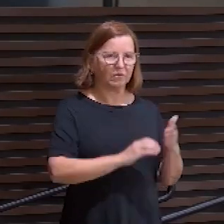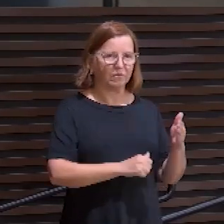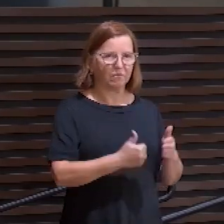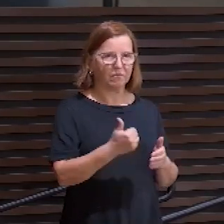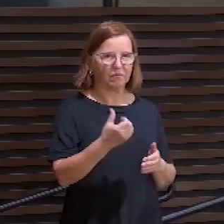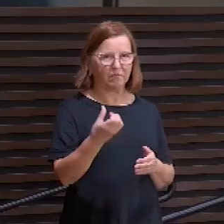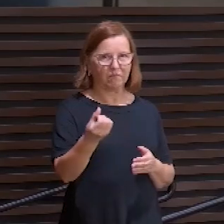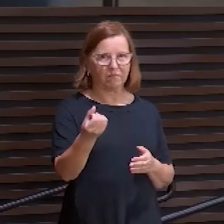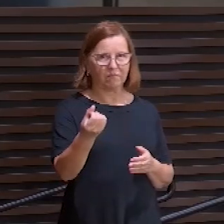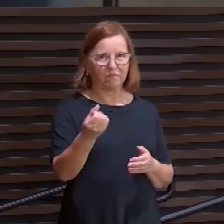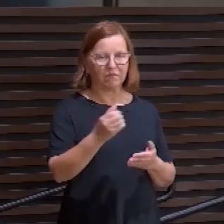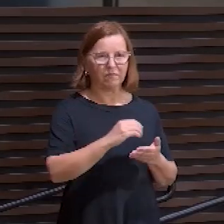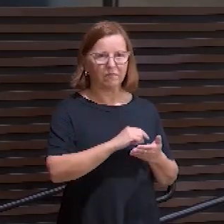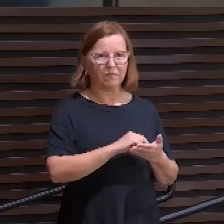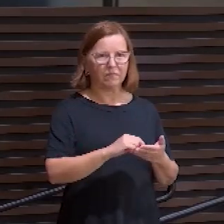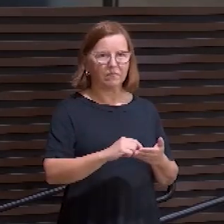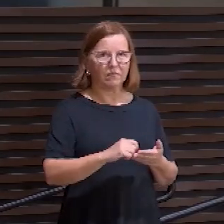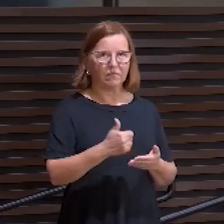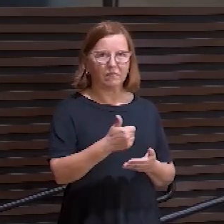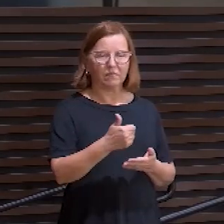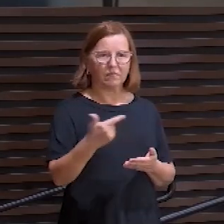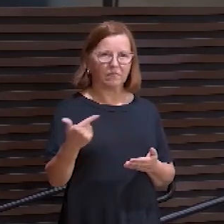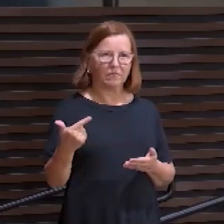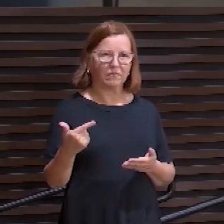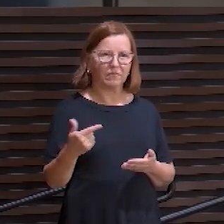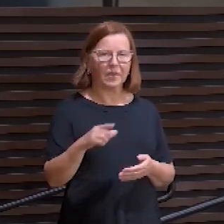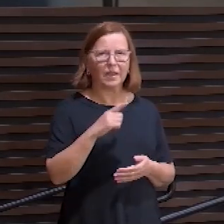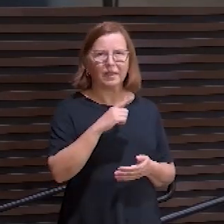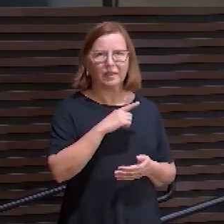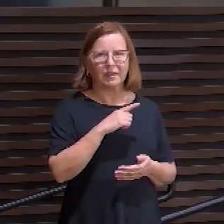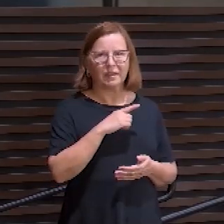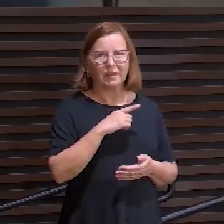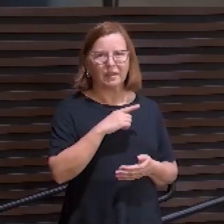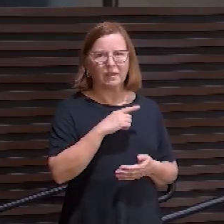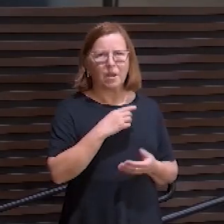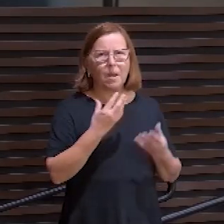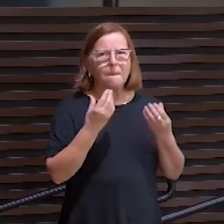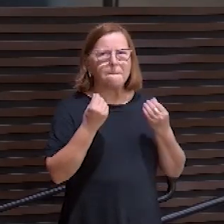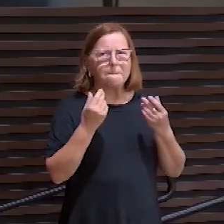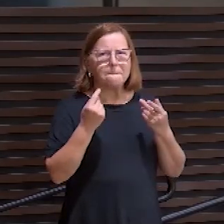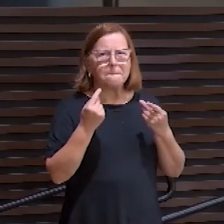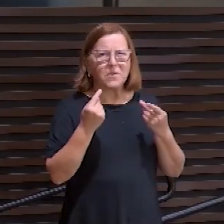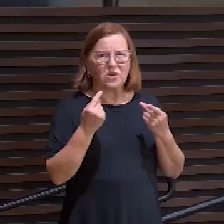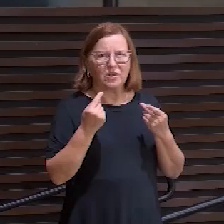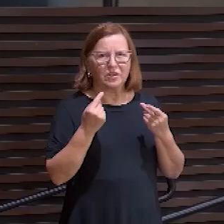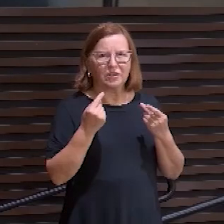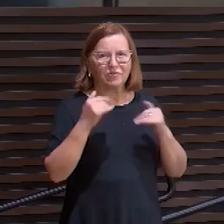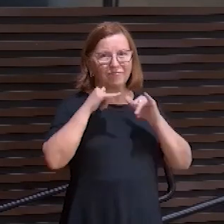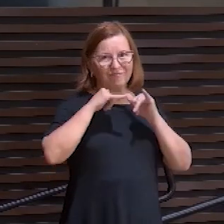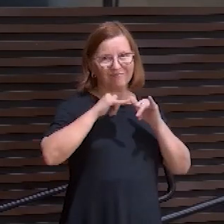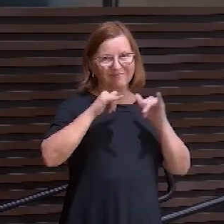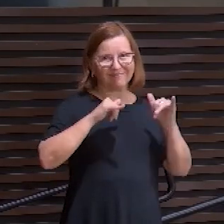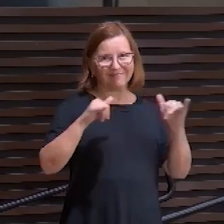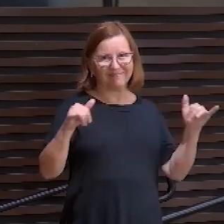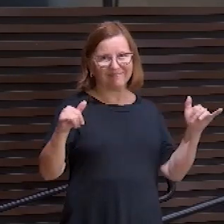16, 12. Tenho ainda muito que vos